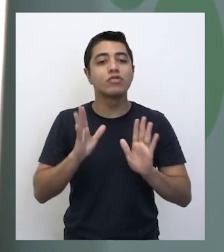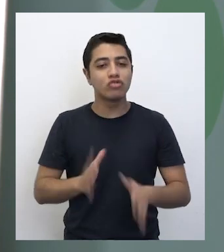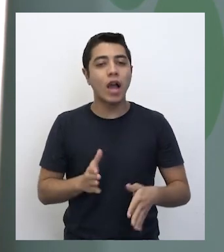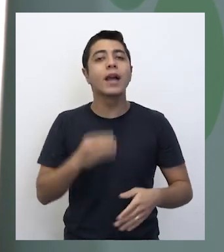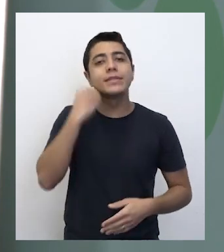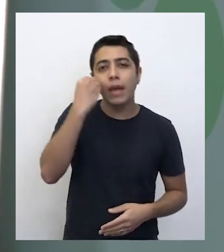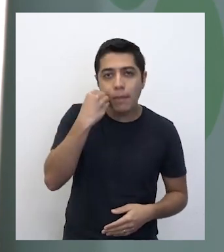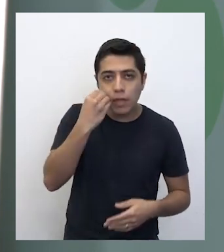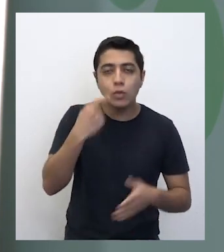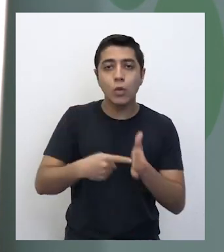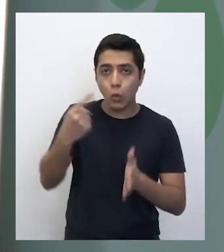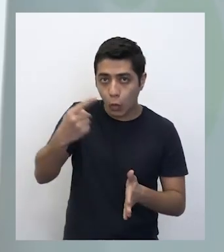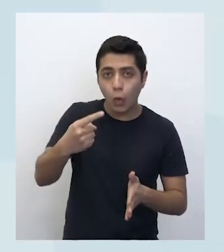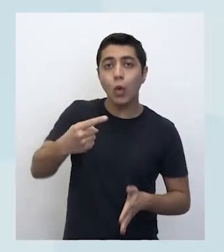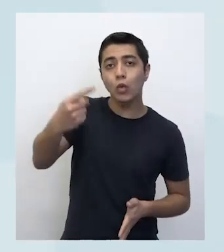Vamos olhar na tabelinha lá, por favor.